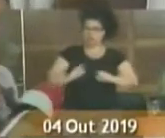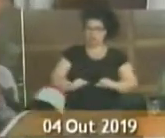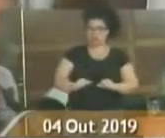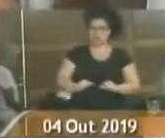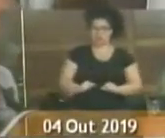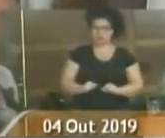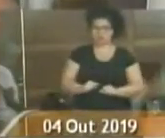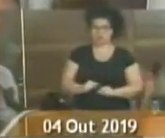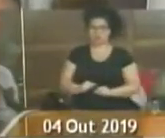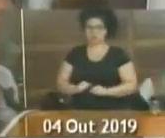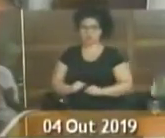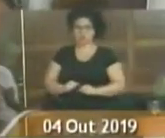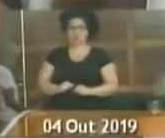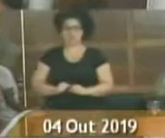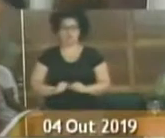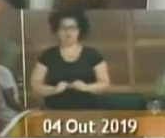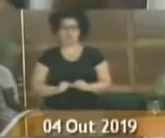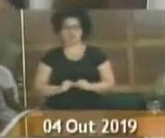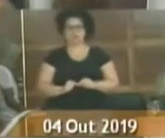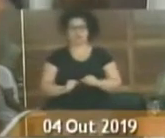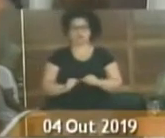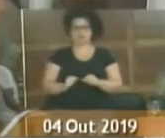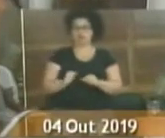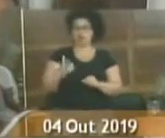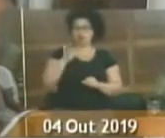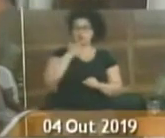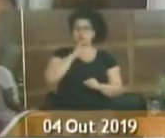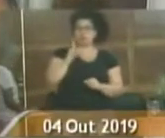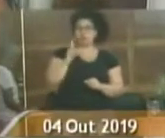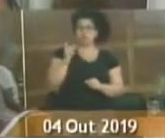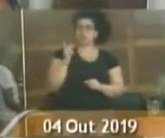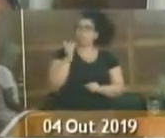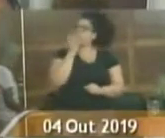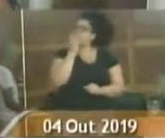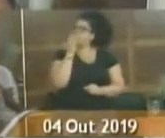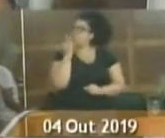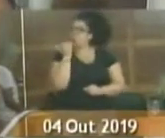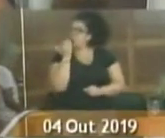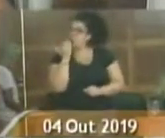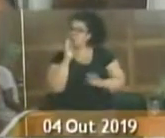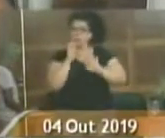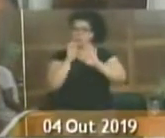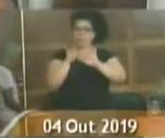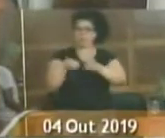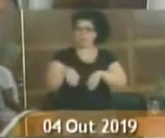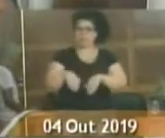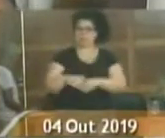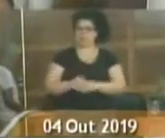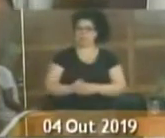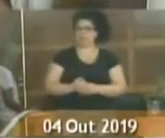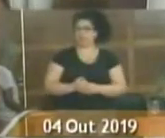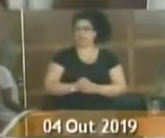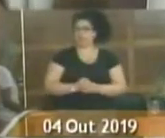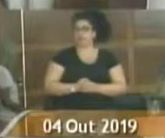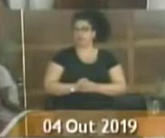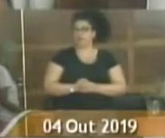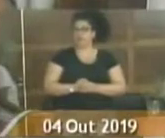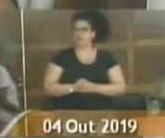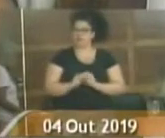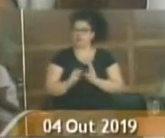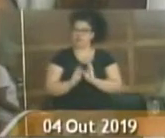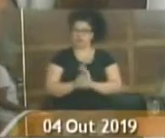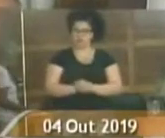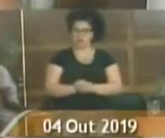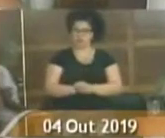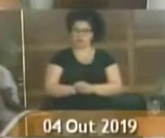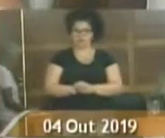higienizados, limpinho, para que o animal consiga se alimentar na condição fisiológica dele,